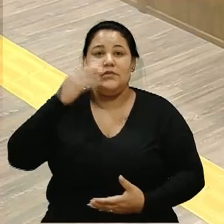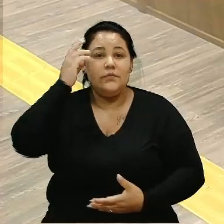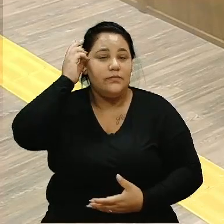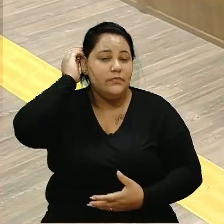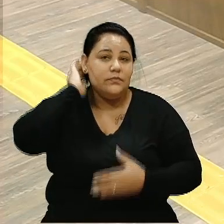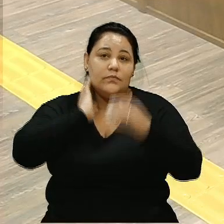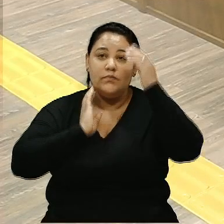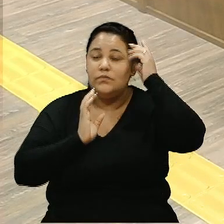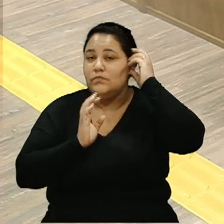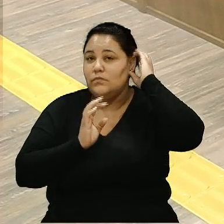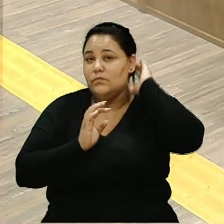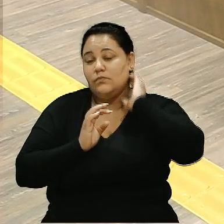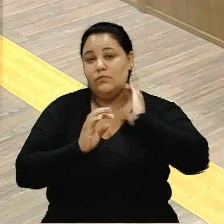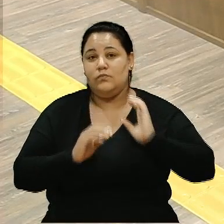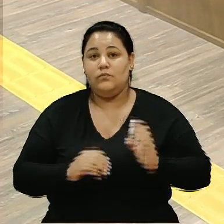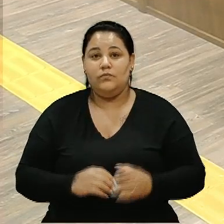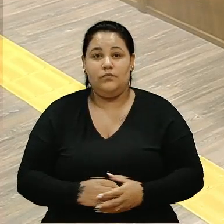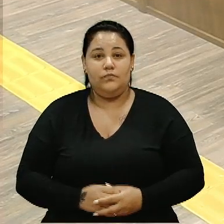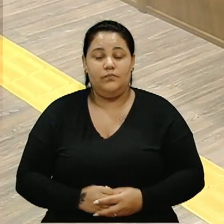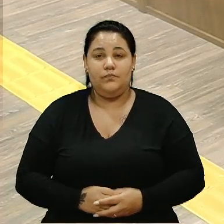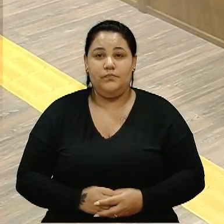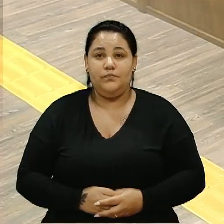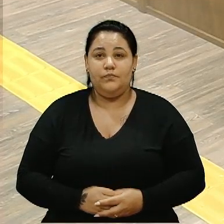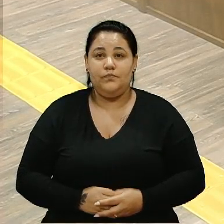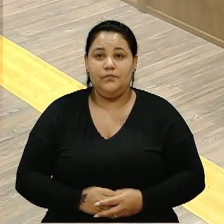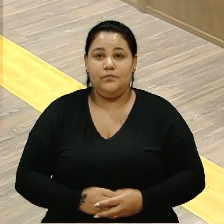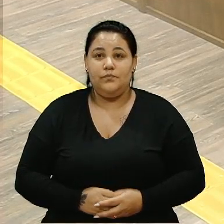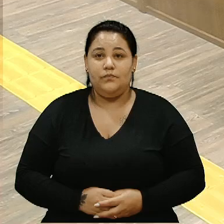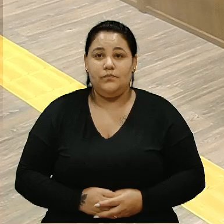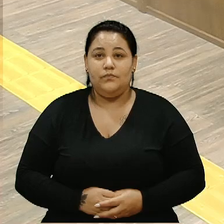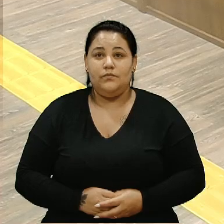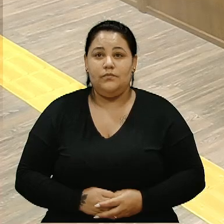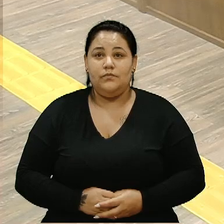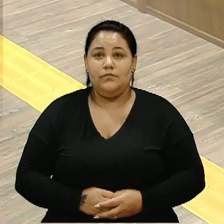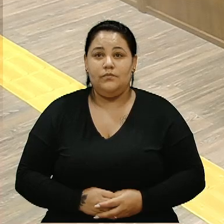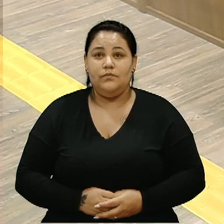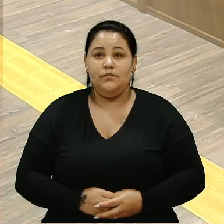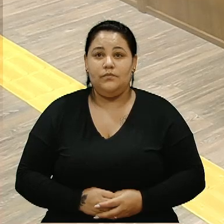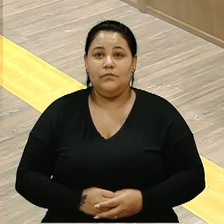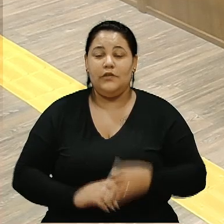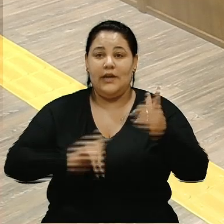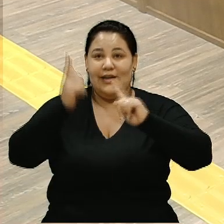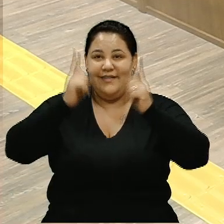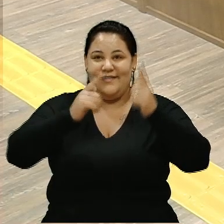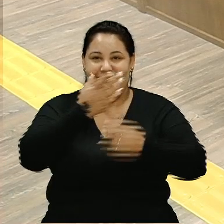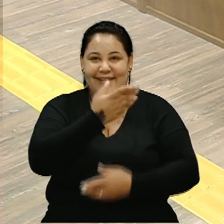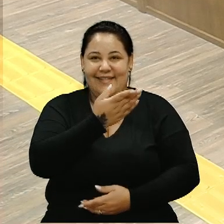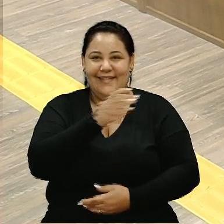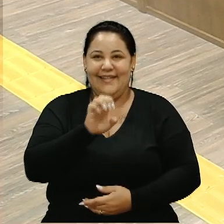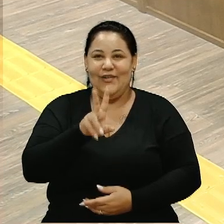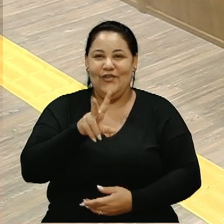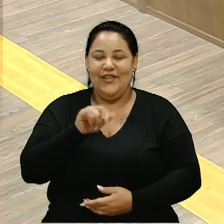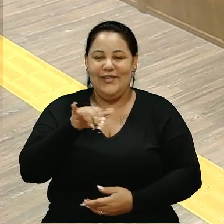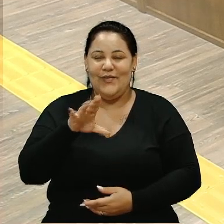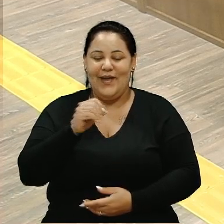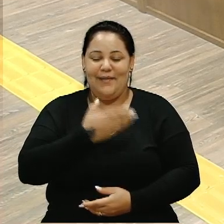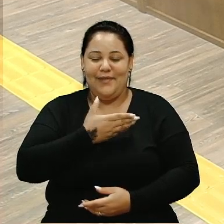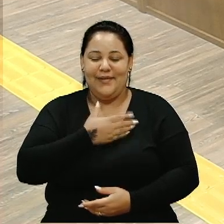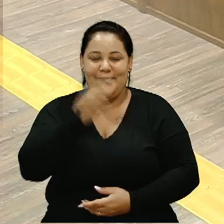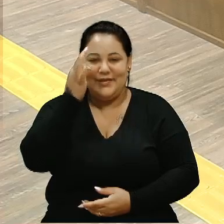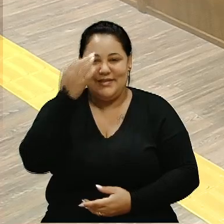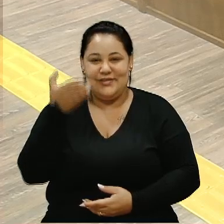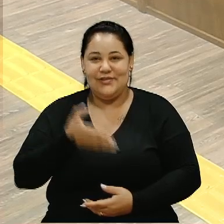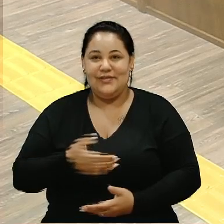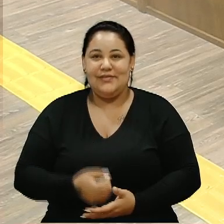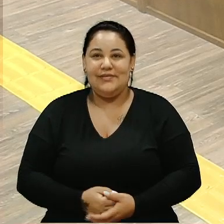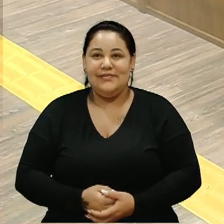amigo Elvino, aqui da área da cultura. Carnaval todo presente, São Vicente, né, Elvino? Tamo junto aí. Não tem